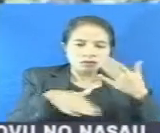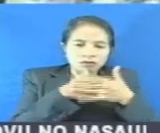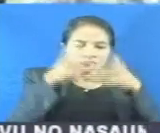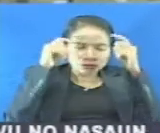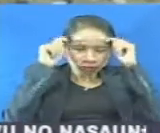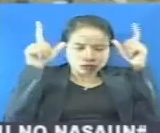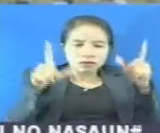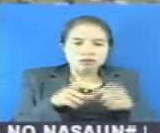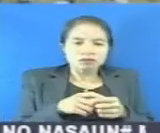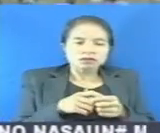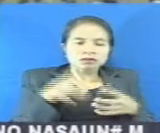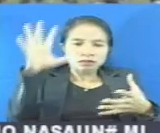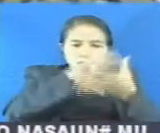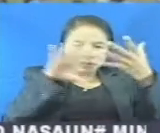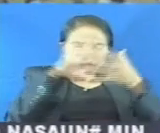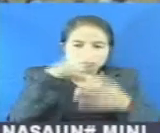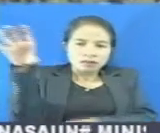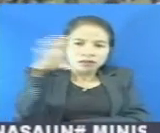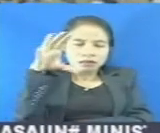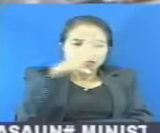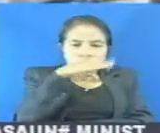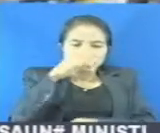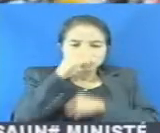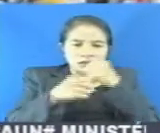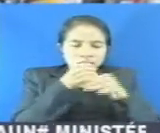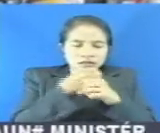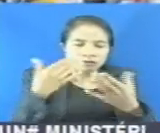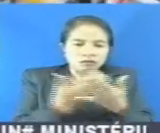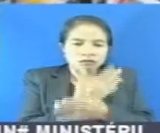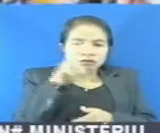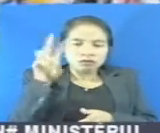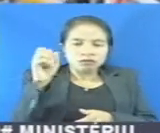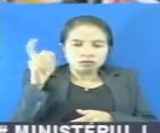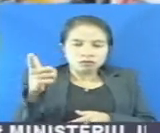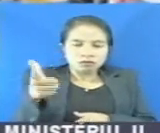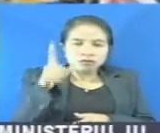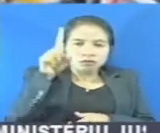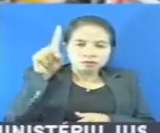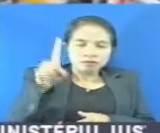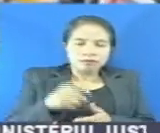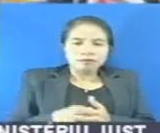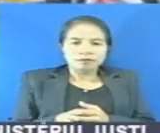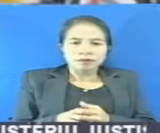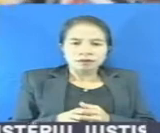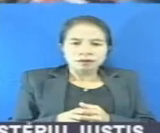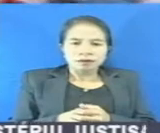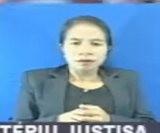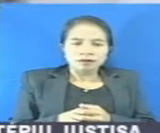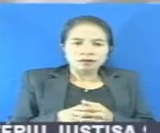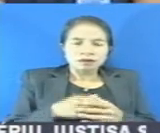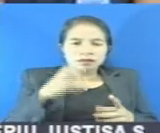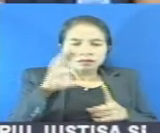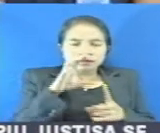Timor-Leste, durante a celebração Festa Natal, no Tinanfon, Rihundrua, Rua Nulo, Recim Ida. Faustino da